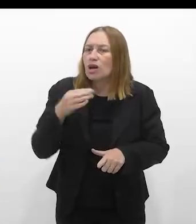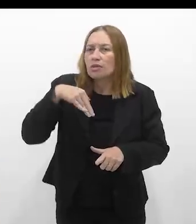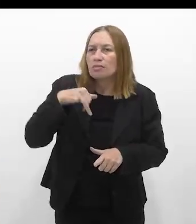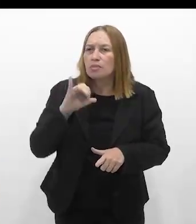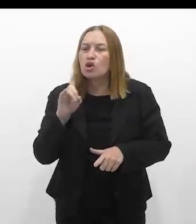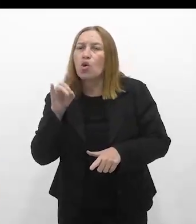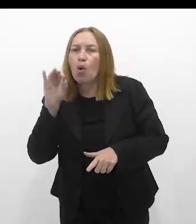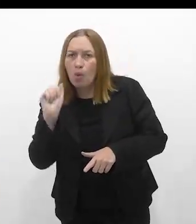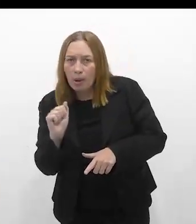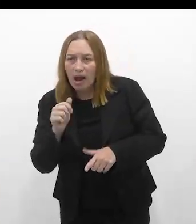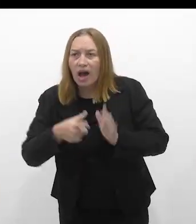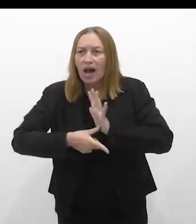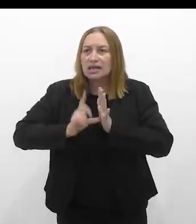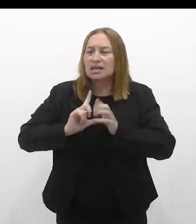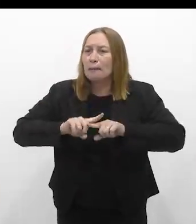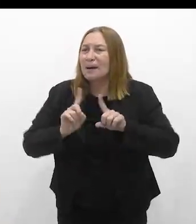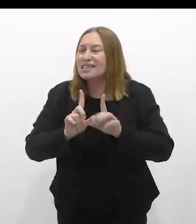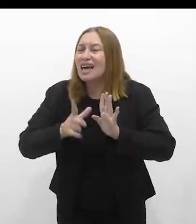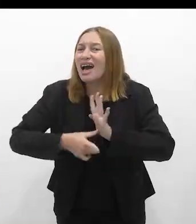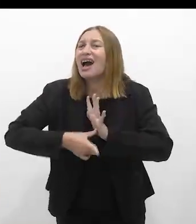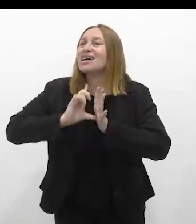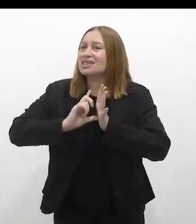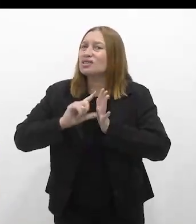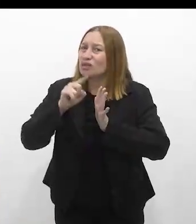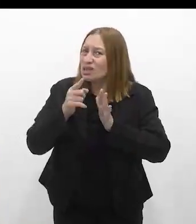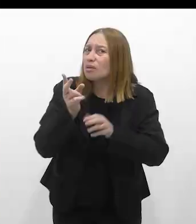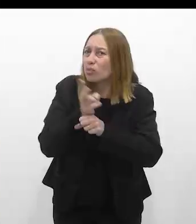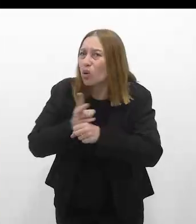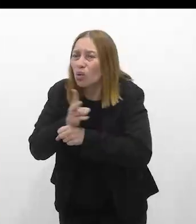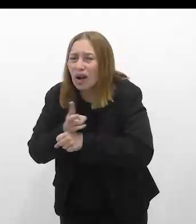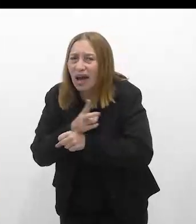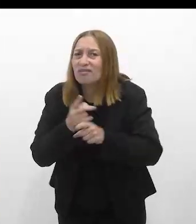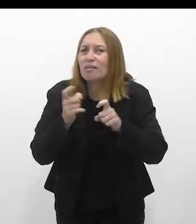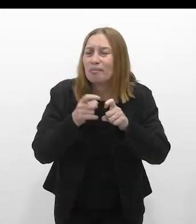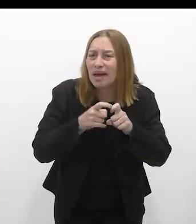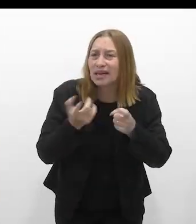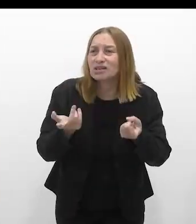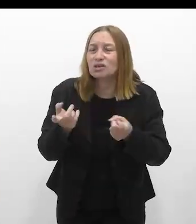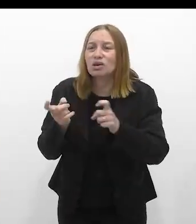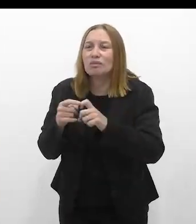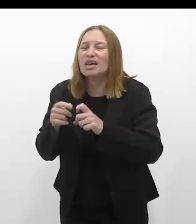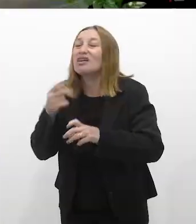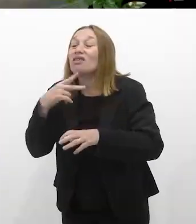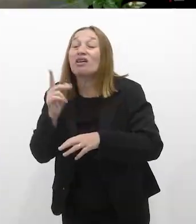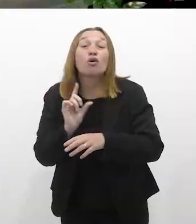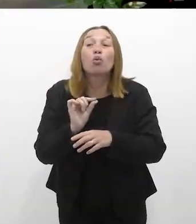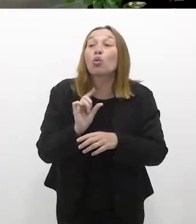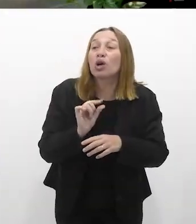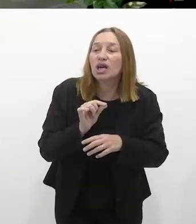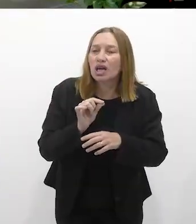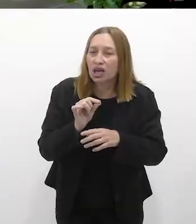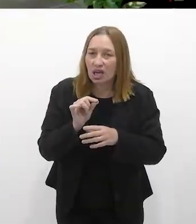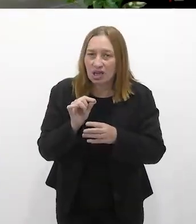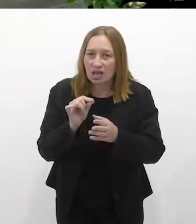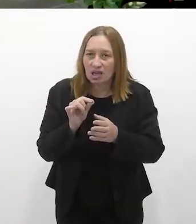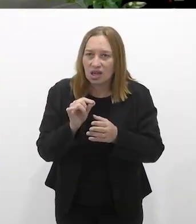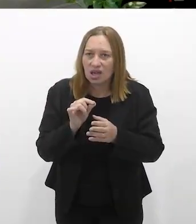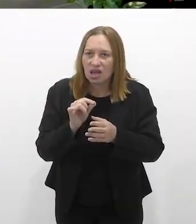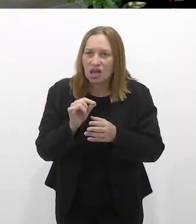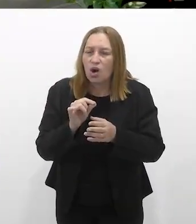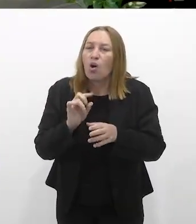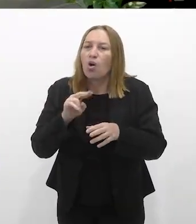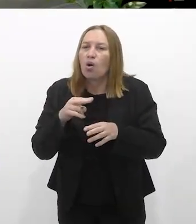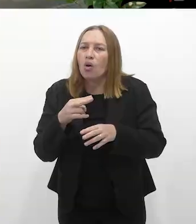um mioma antes, não é isso? Mas antes disso, você procurava médicos e os médicos não? Algum